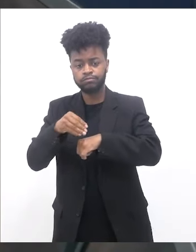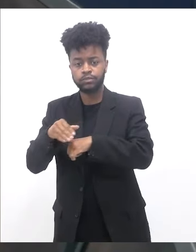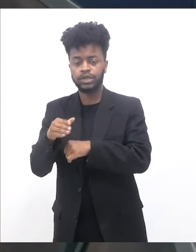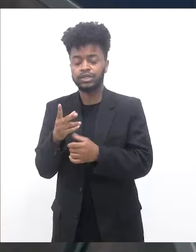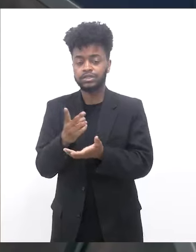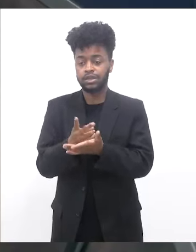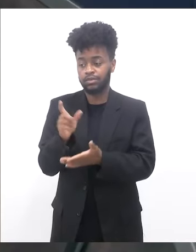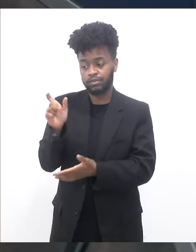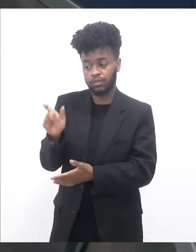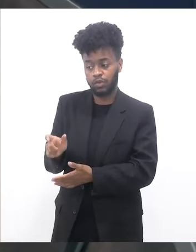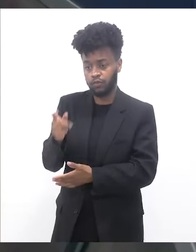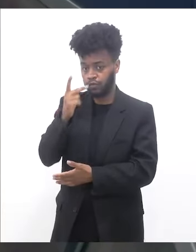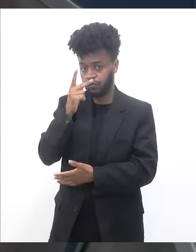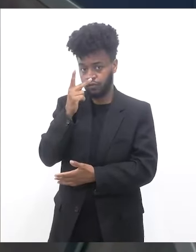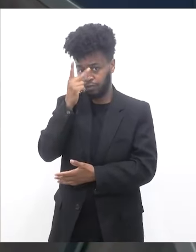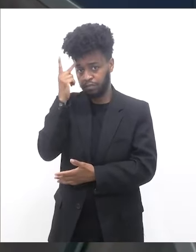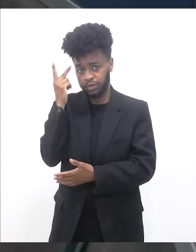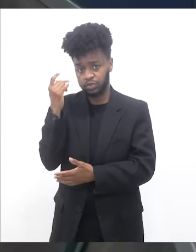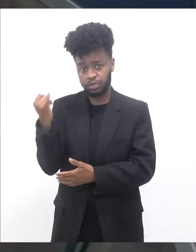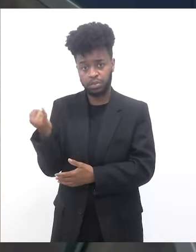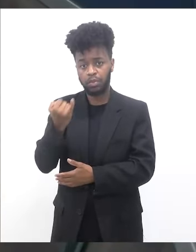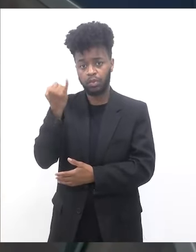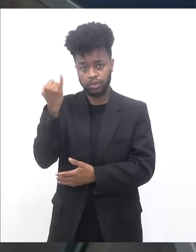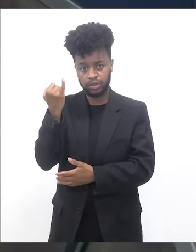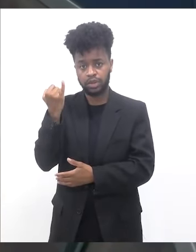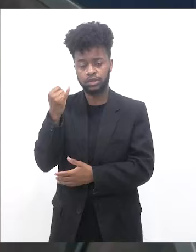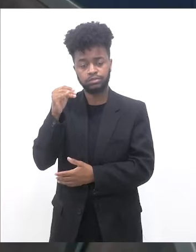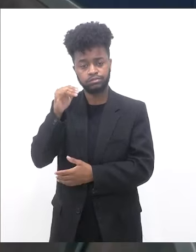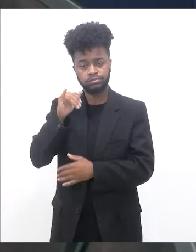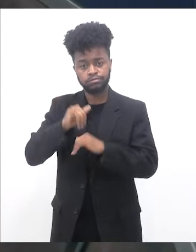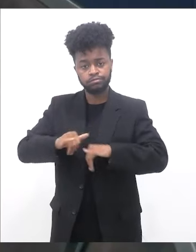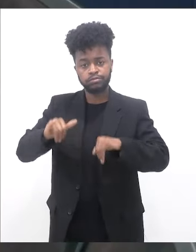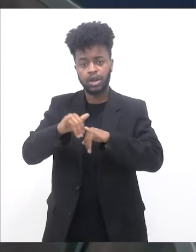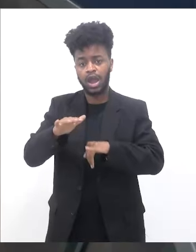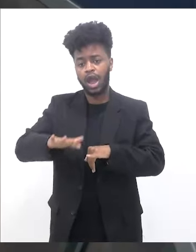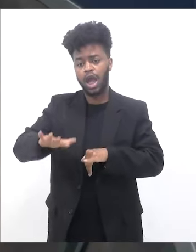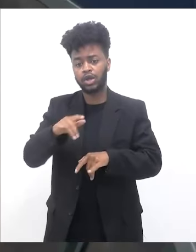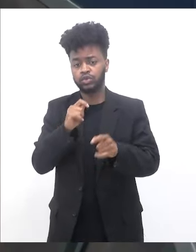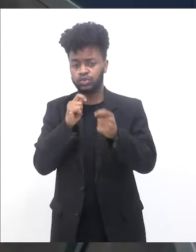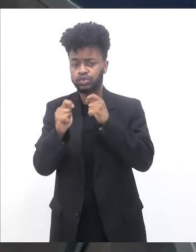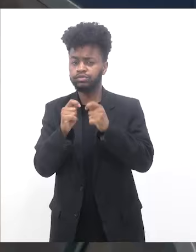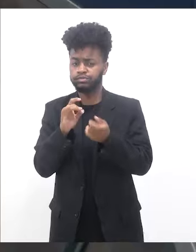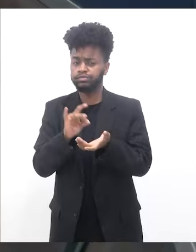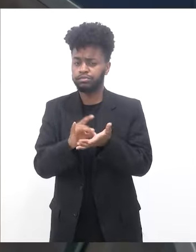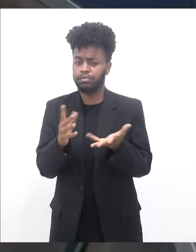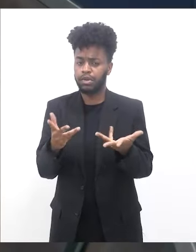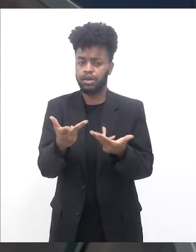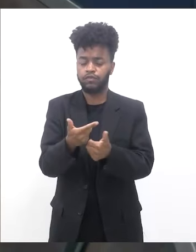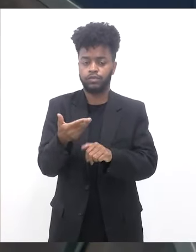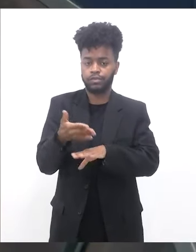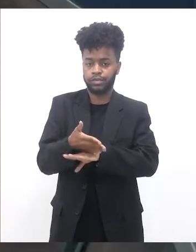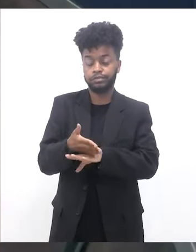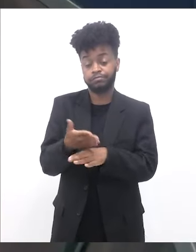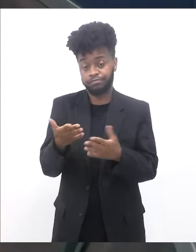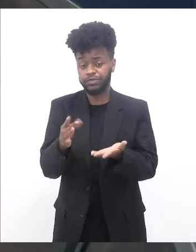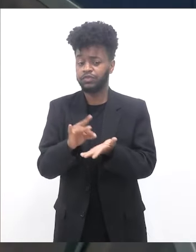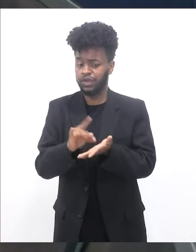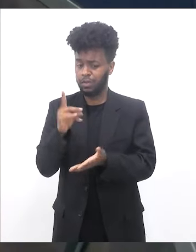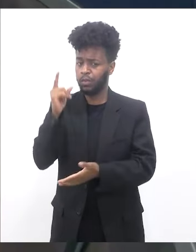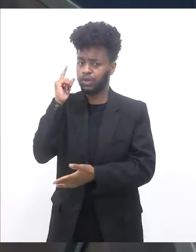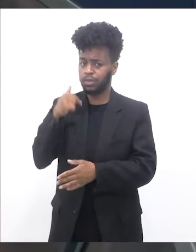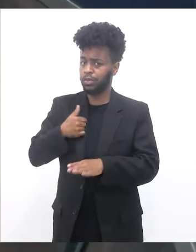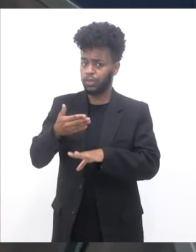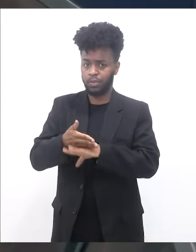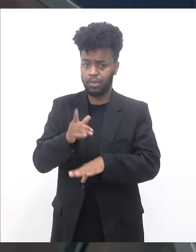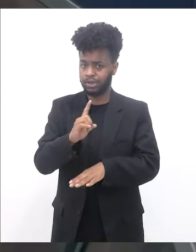você como esse expoente na narração, no jornalismo, é, sem sombra de dúvida, maravilhoso. E realmente dá um tempão